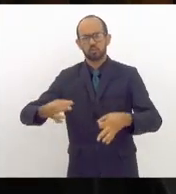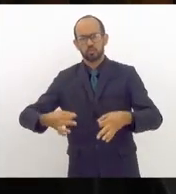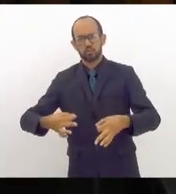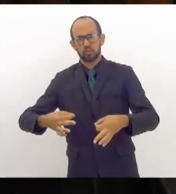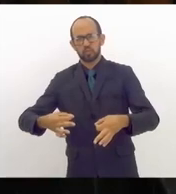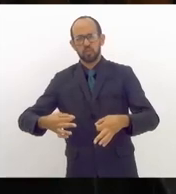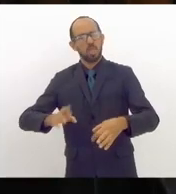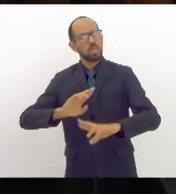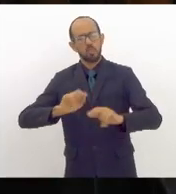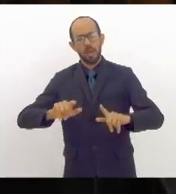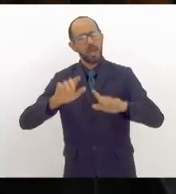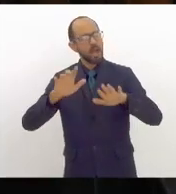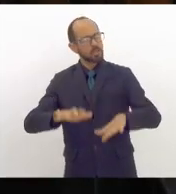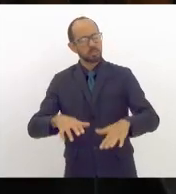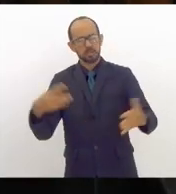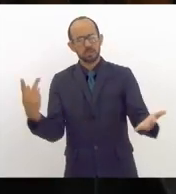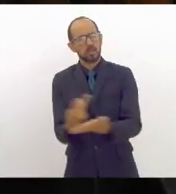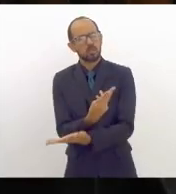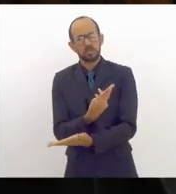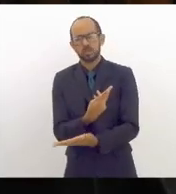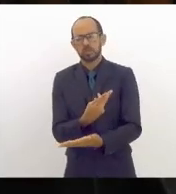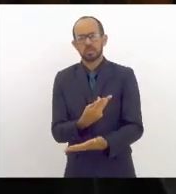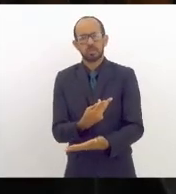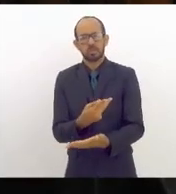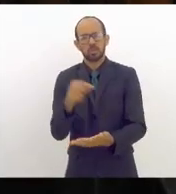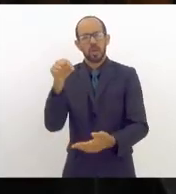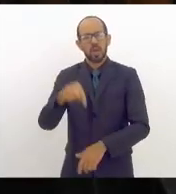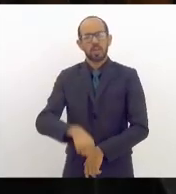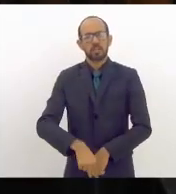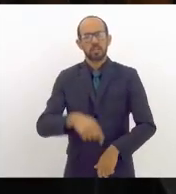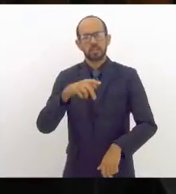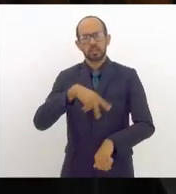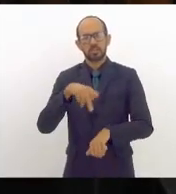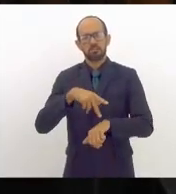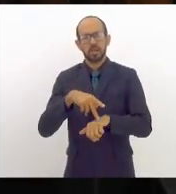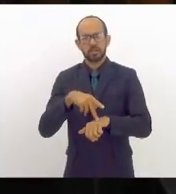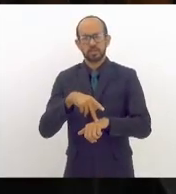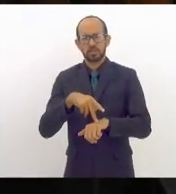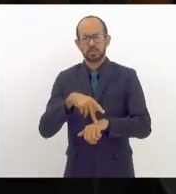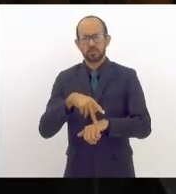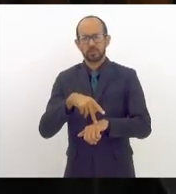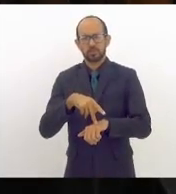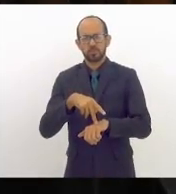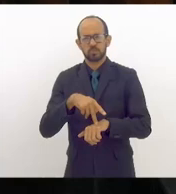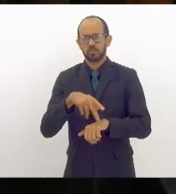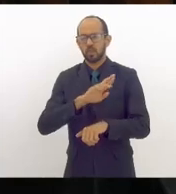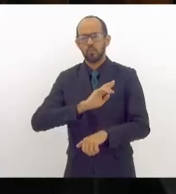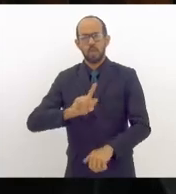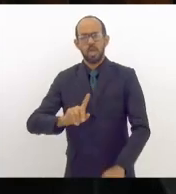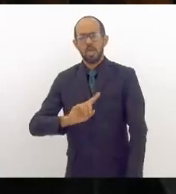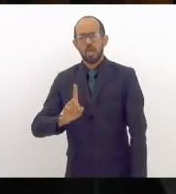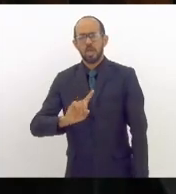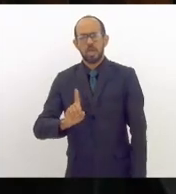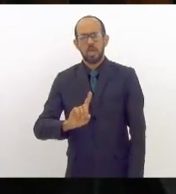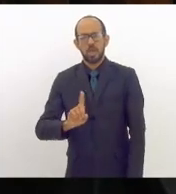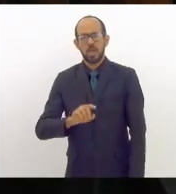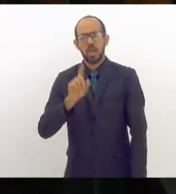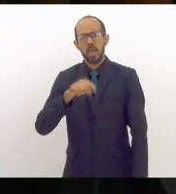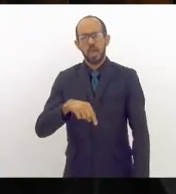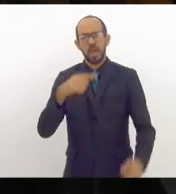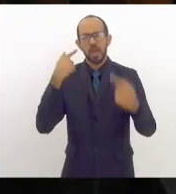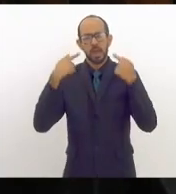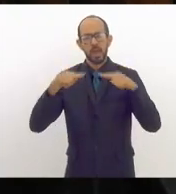e não é isso que está acontecendo Neste País Não é é grave